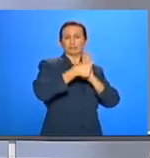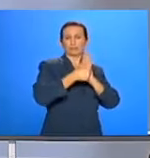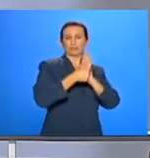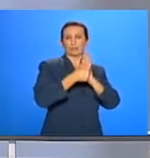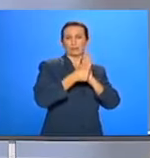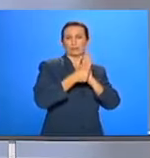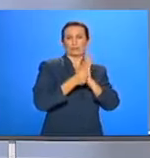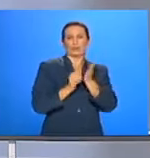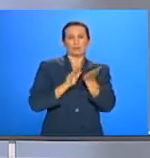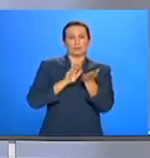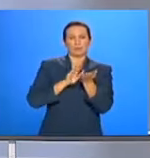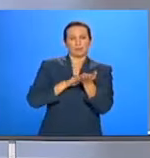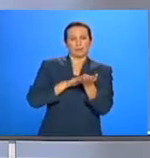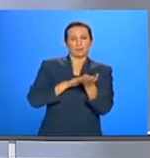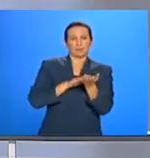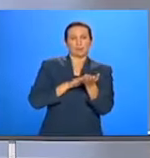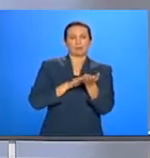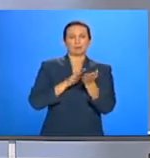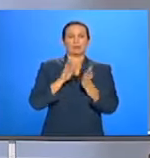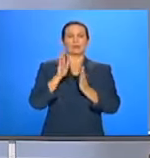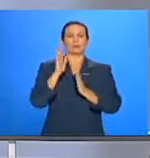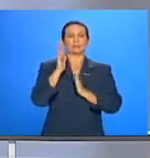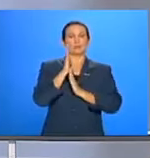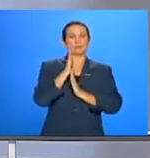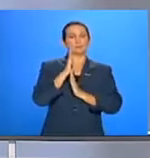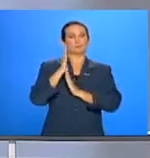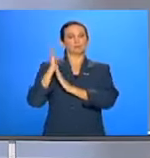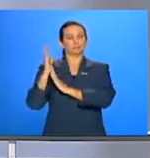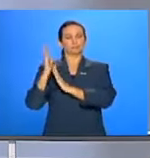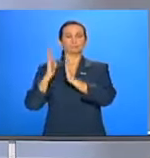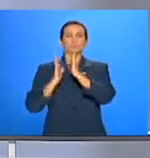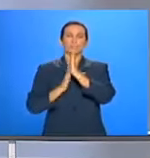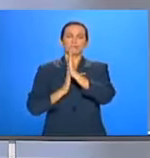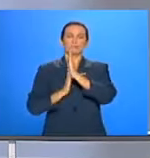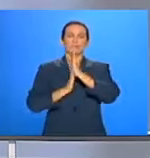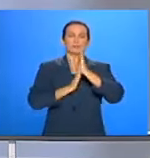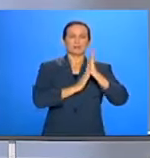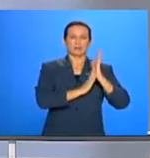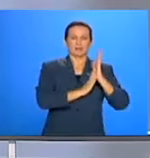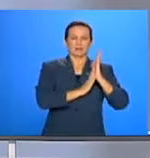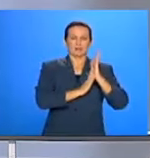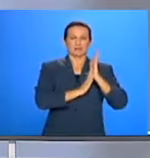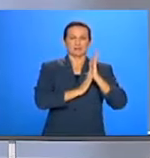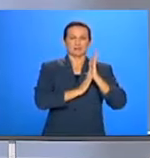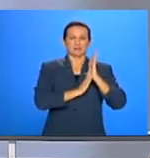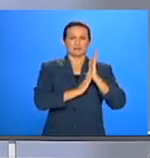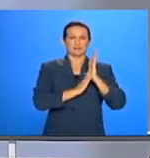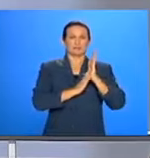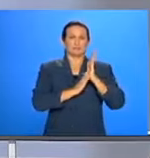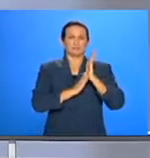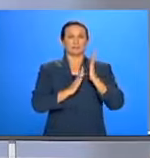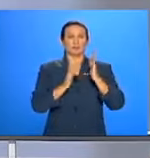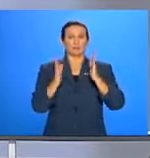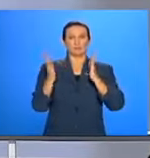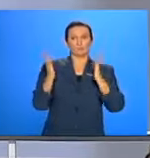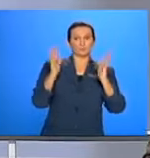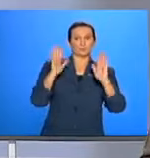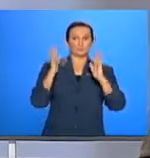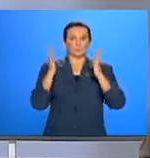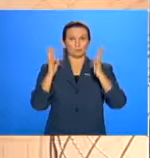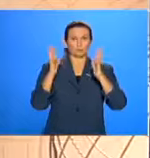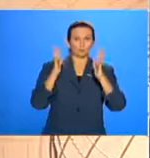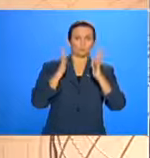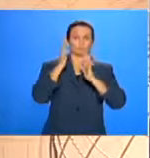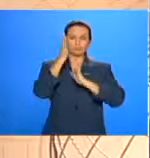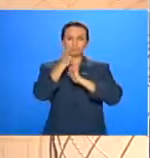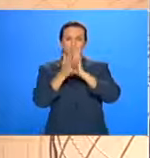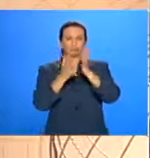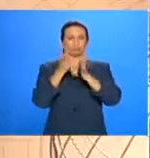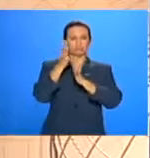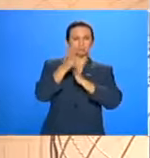predominante, mão direita para destros e esquerda para canhotos, ou até mesmo pelas duas mãos.